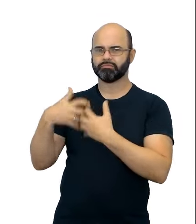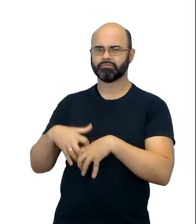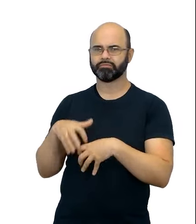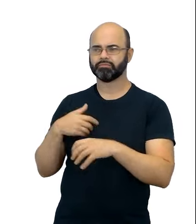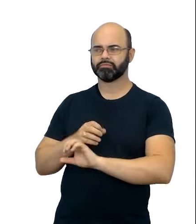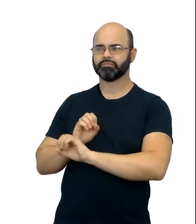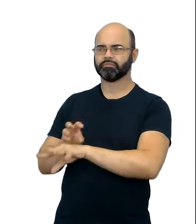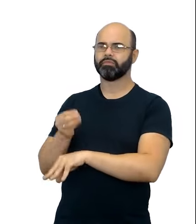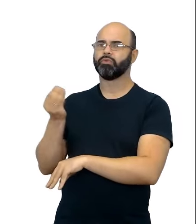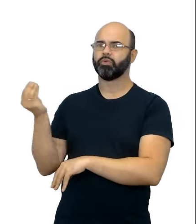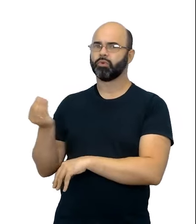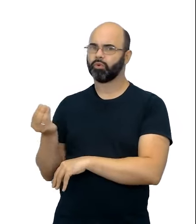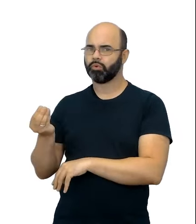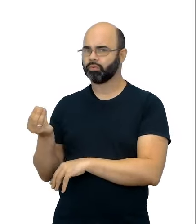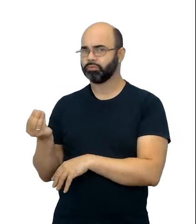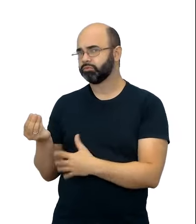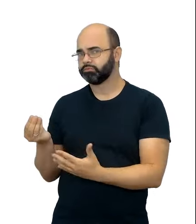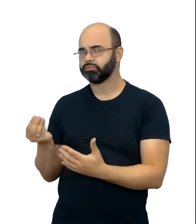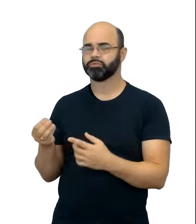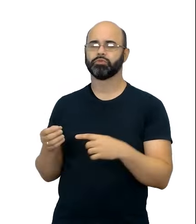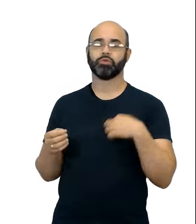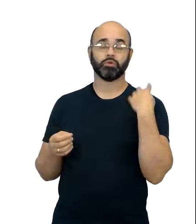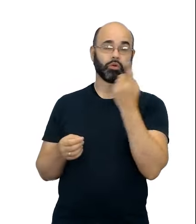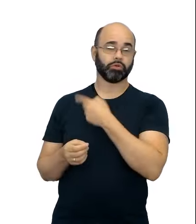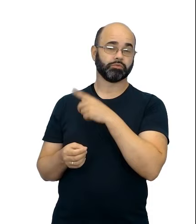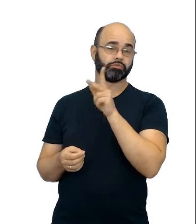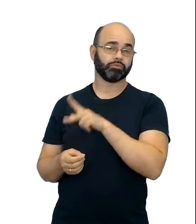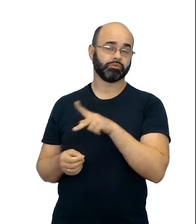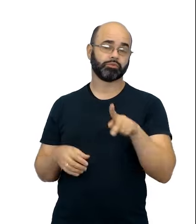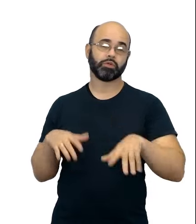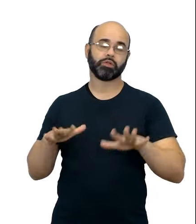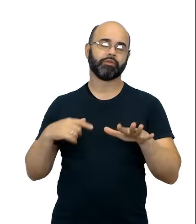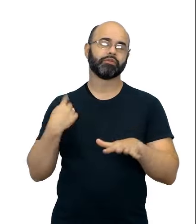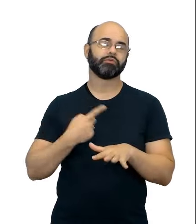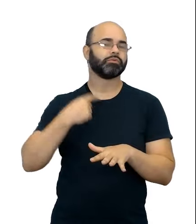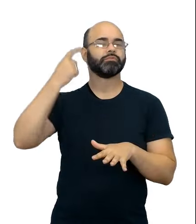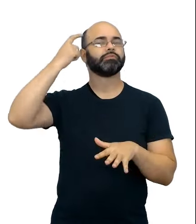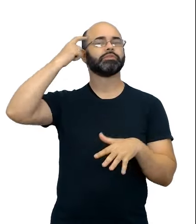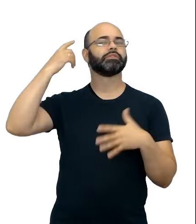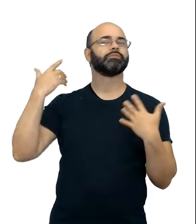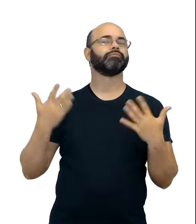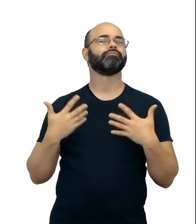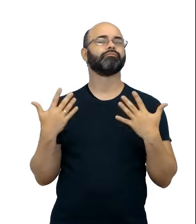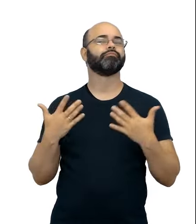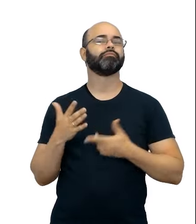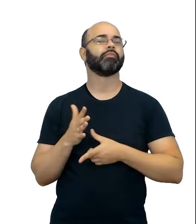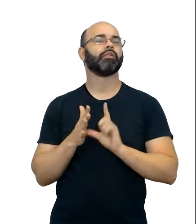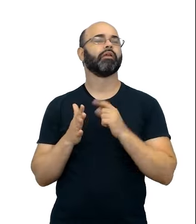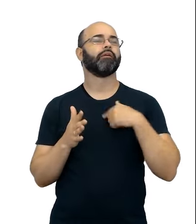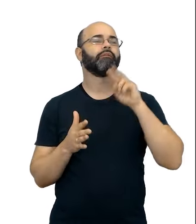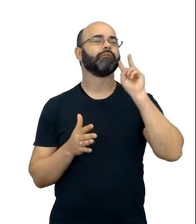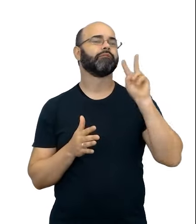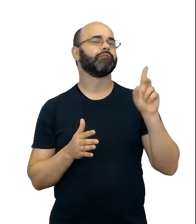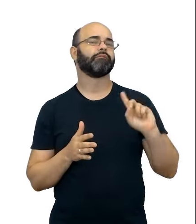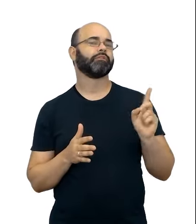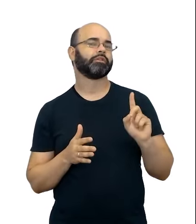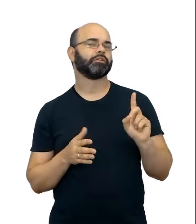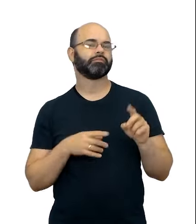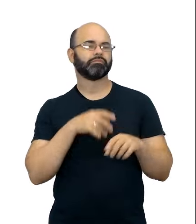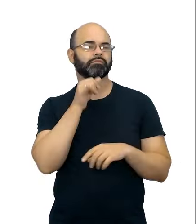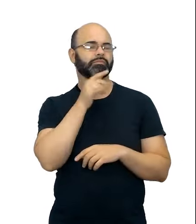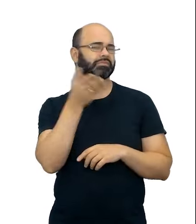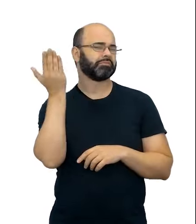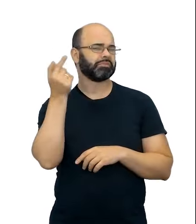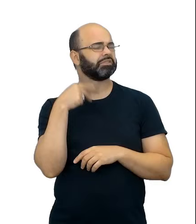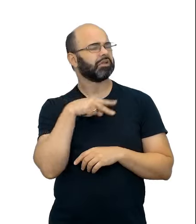professores, elementos que talvez nós não tivéssemos visto isso como importantes